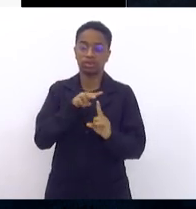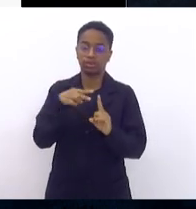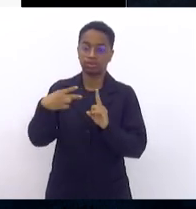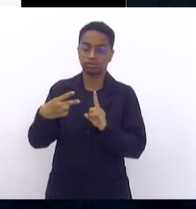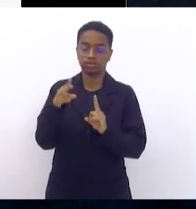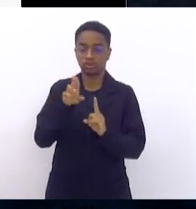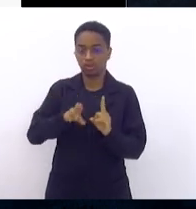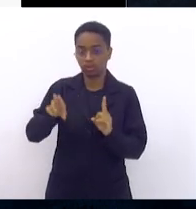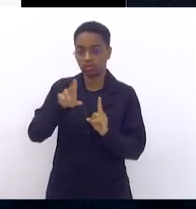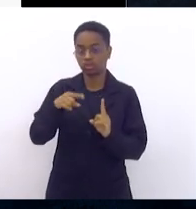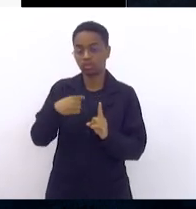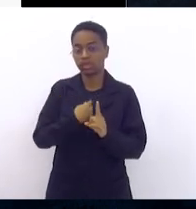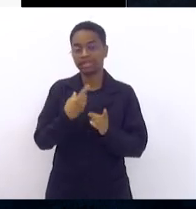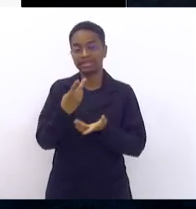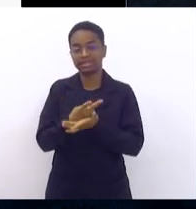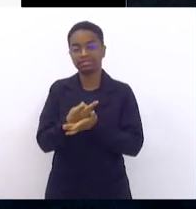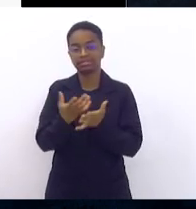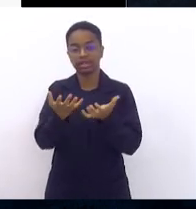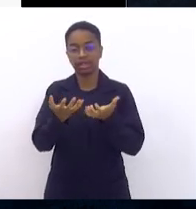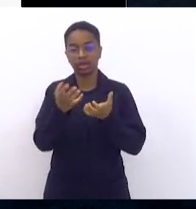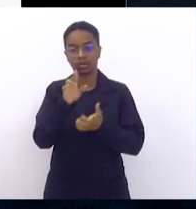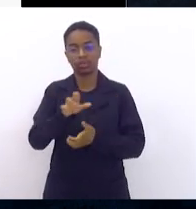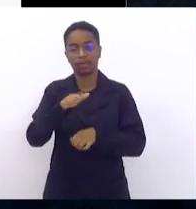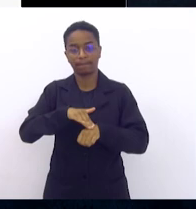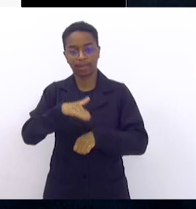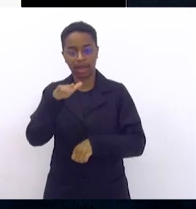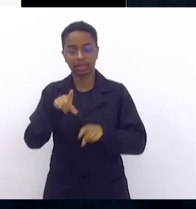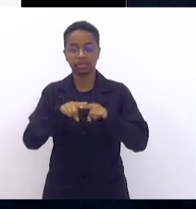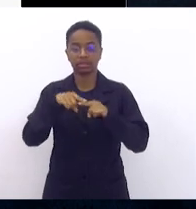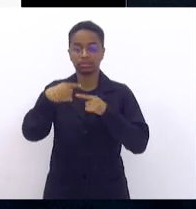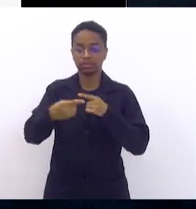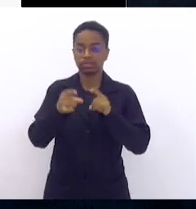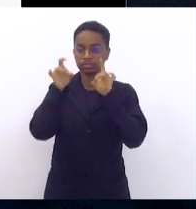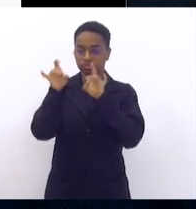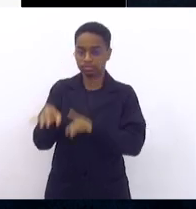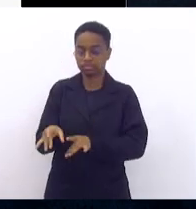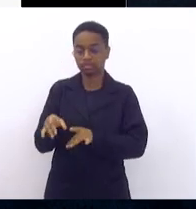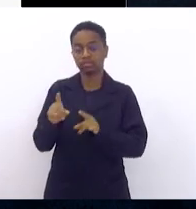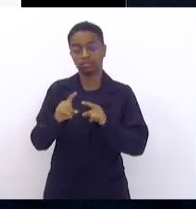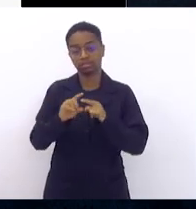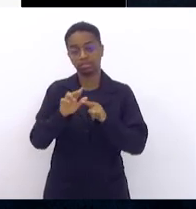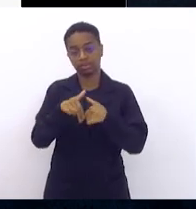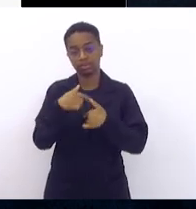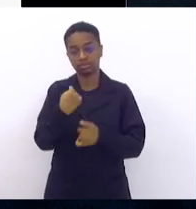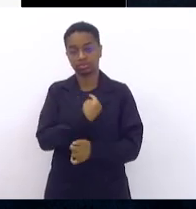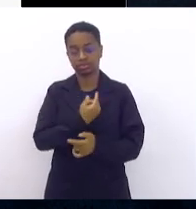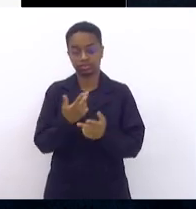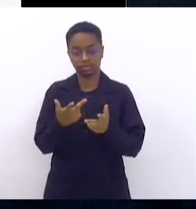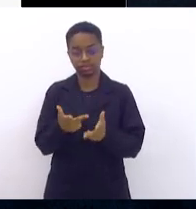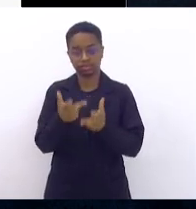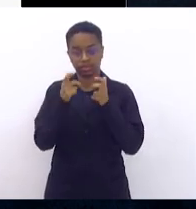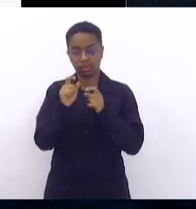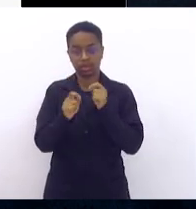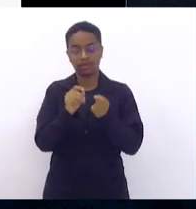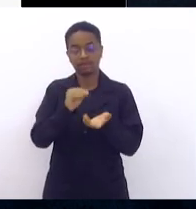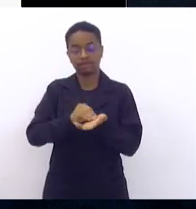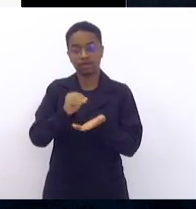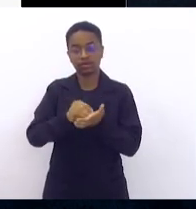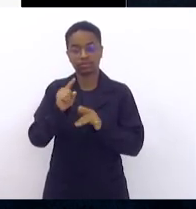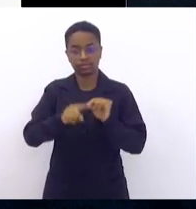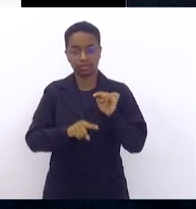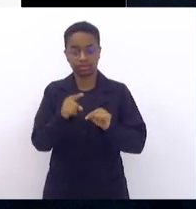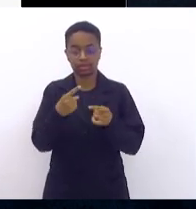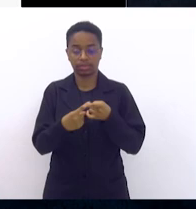a gente cada vez querendo consumir mais descartar e é exatamente por isso que a gente tá vendo os efeitos escassez de recursos né agora